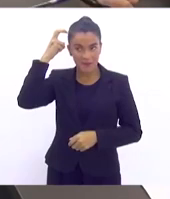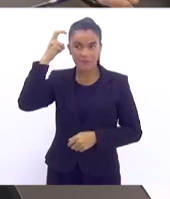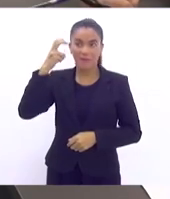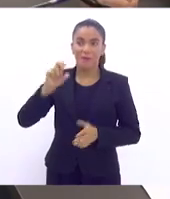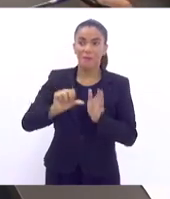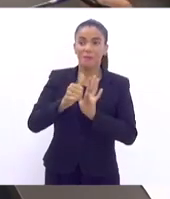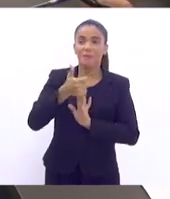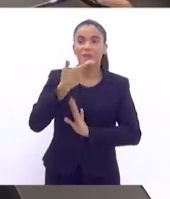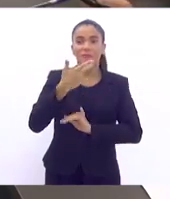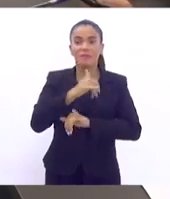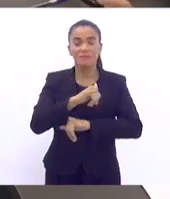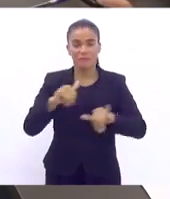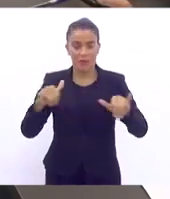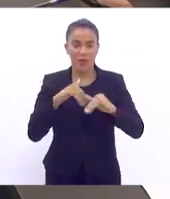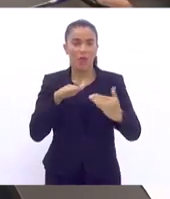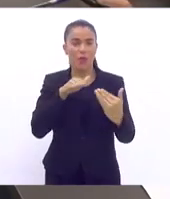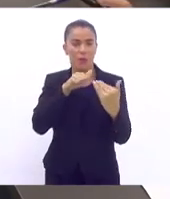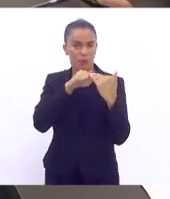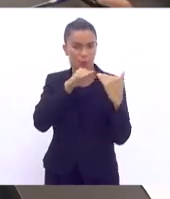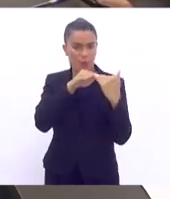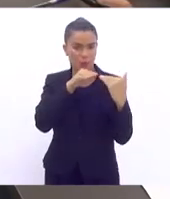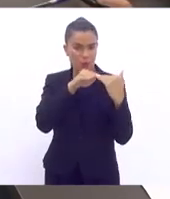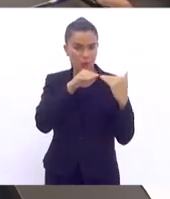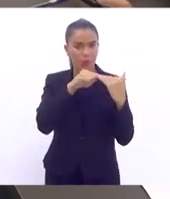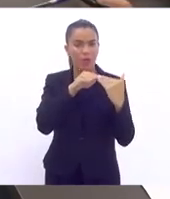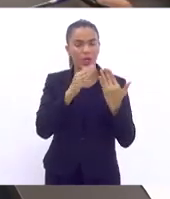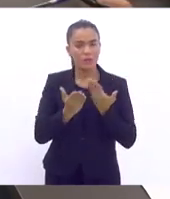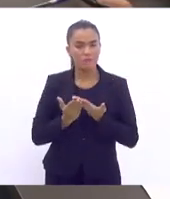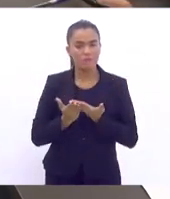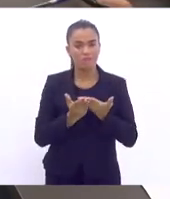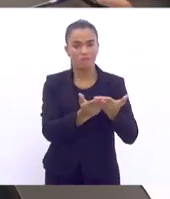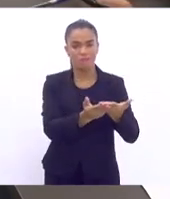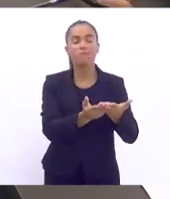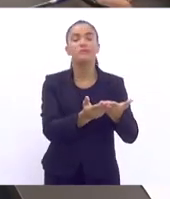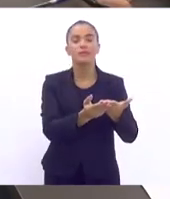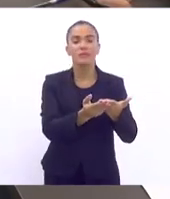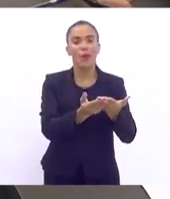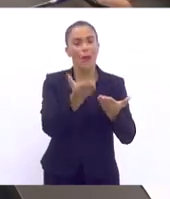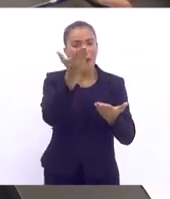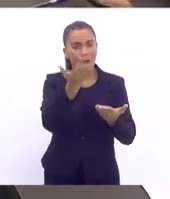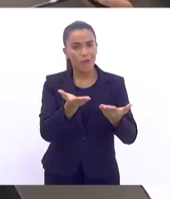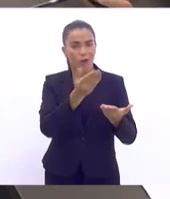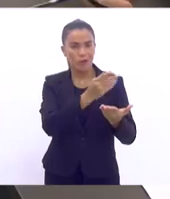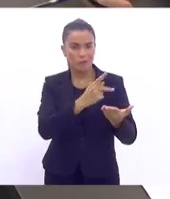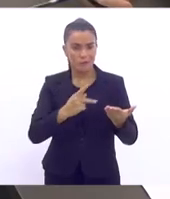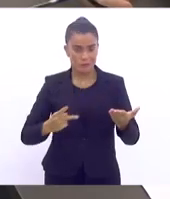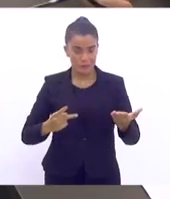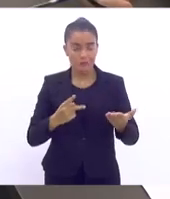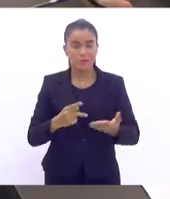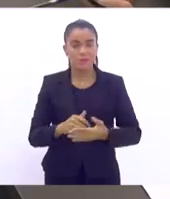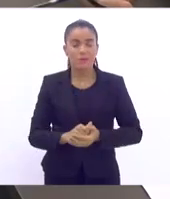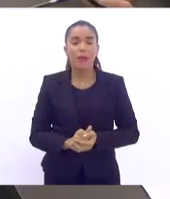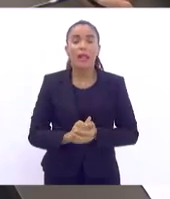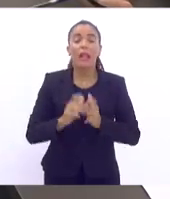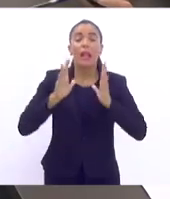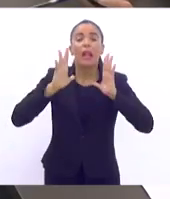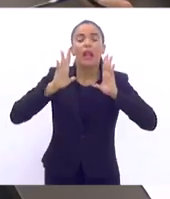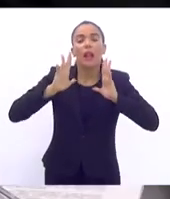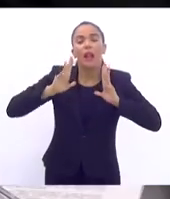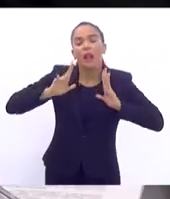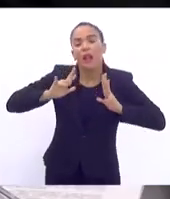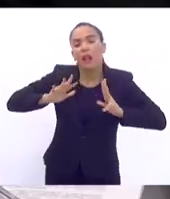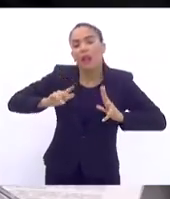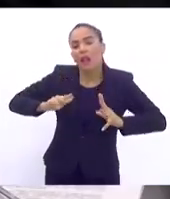para dizer que eu tenho concordância com o encaminhamento de vossa excelência no sentido da gente limpar o máximo